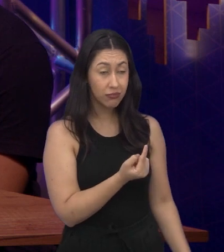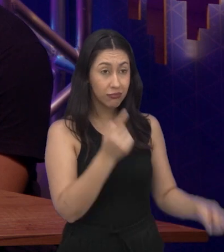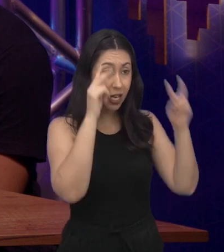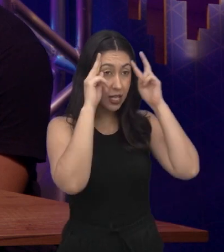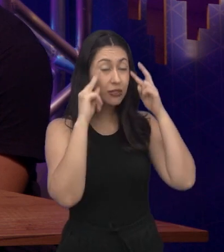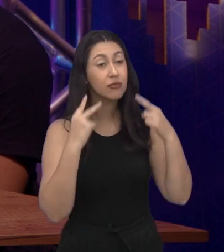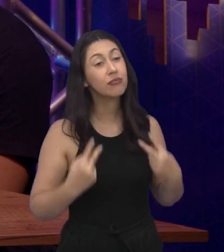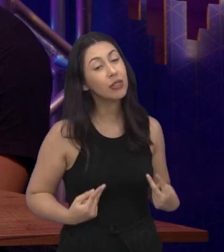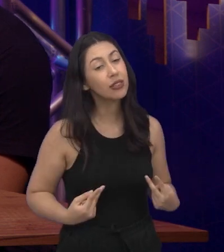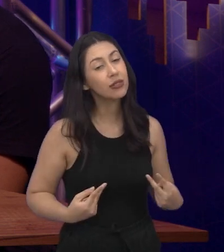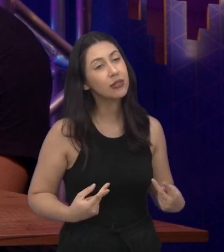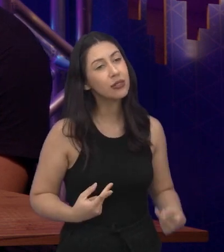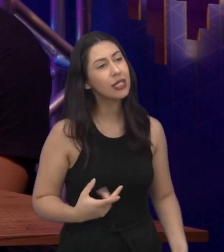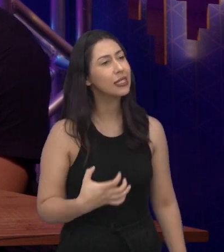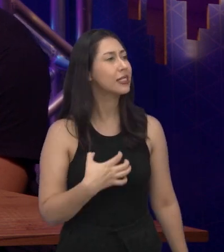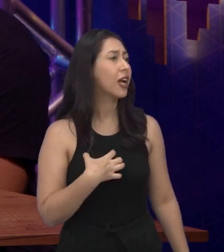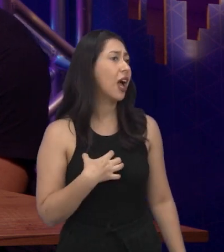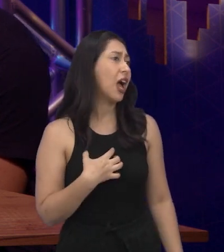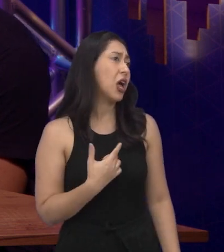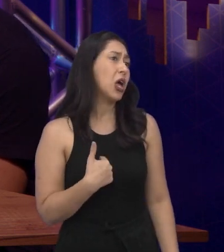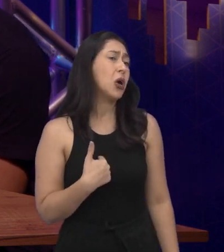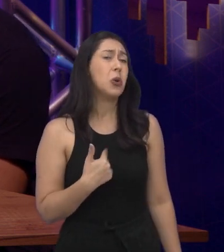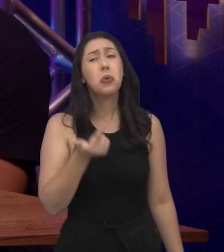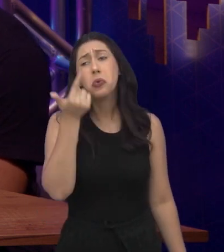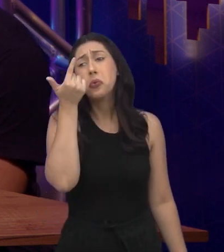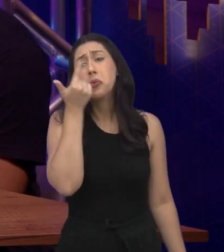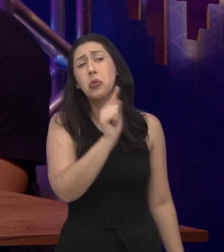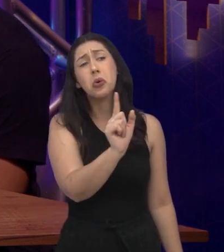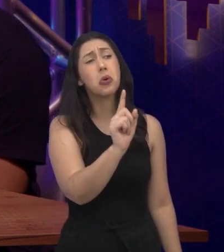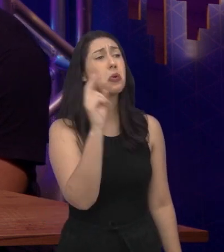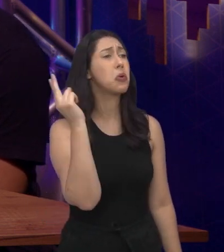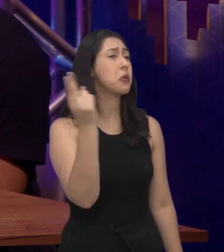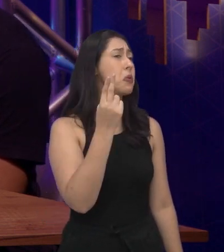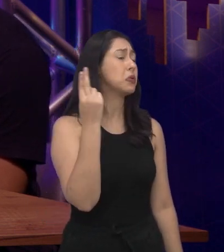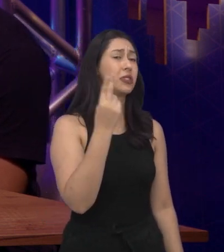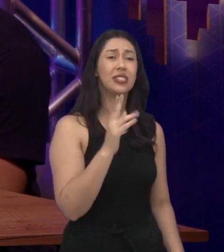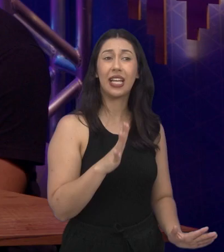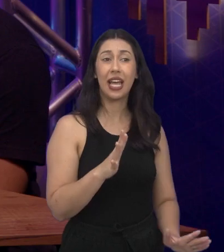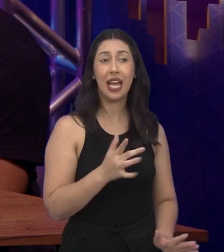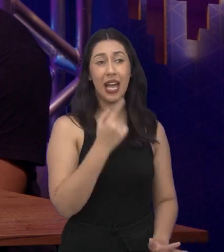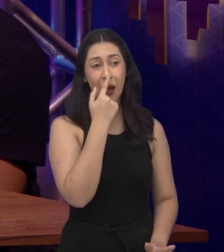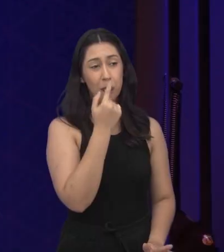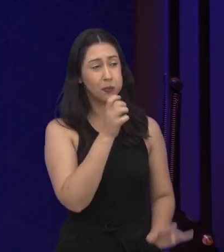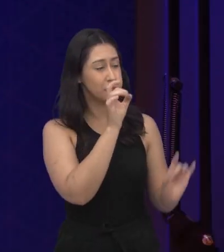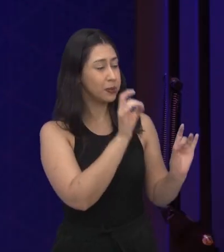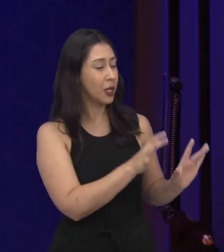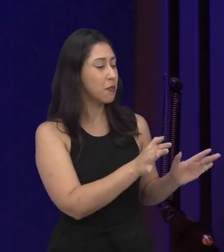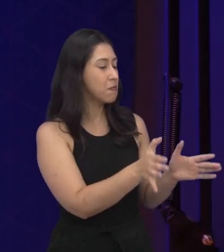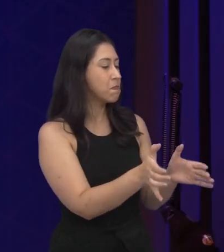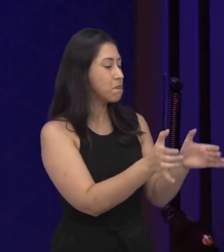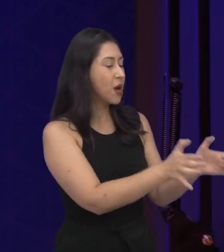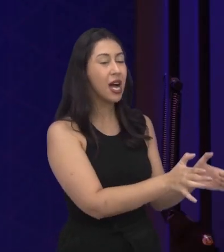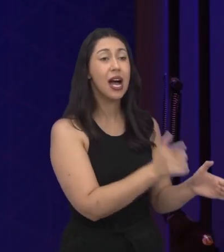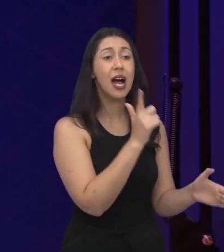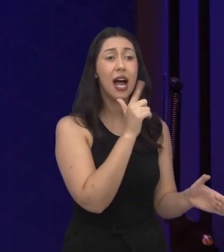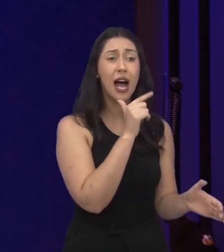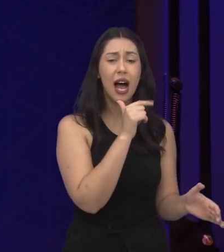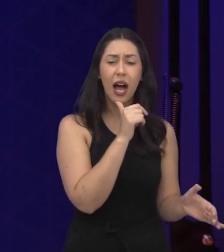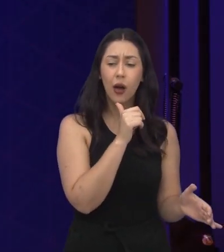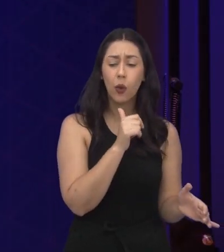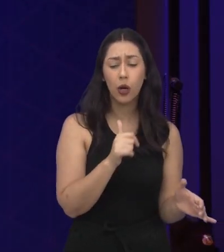pessoas, a gente se sente muito impotente, né? Porque aquilo, às vezes, sei lá, a gente separa o lixo, usa menos